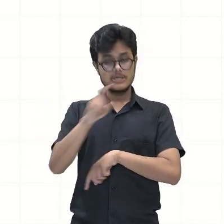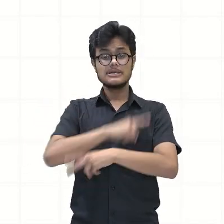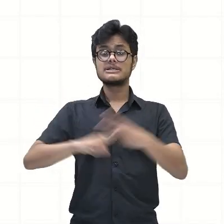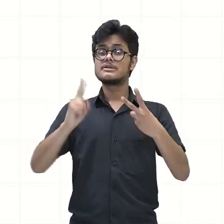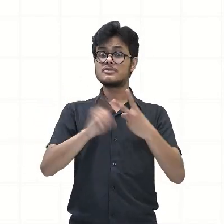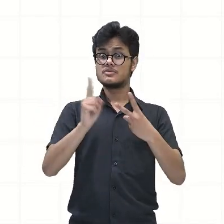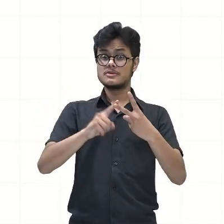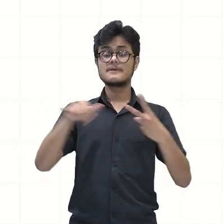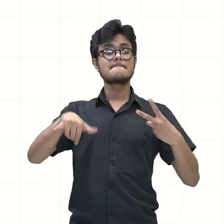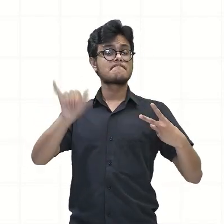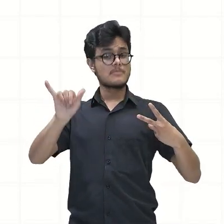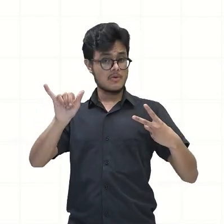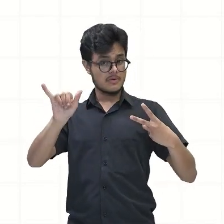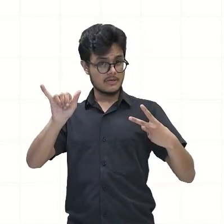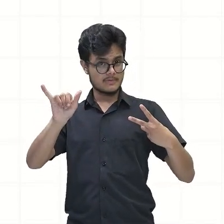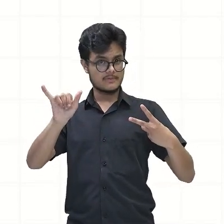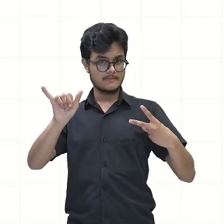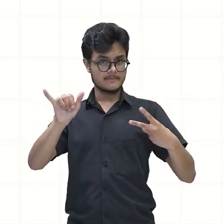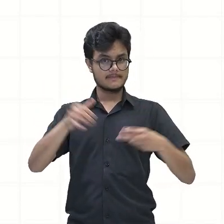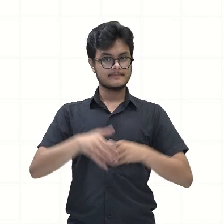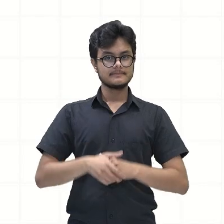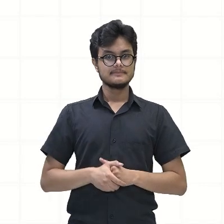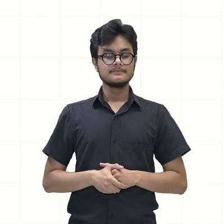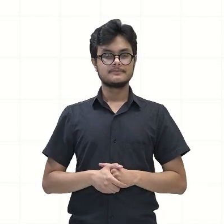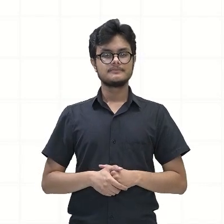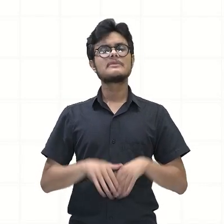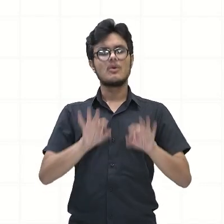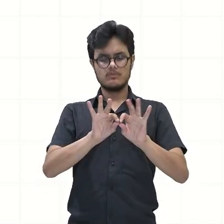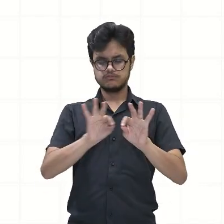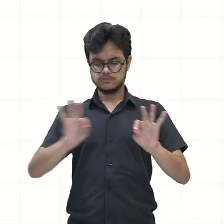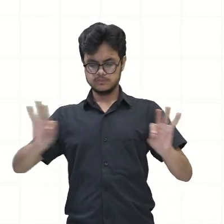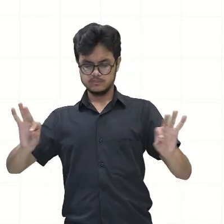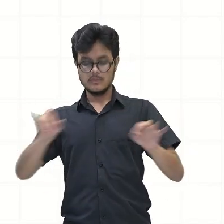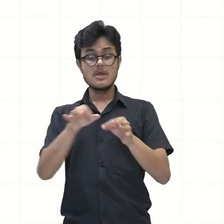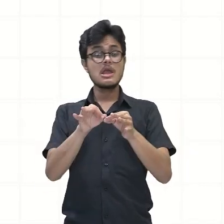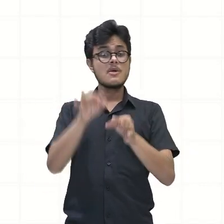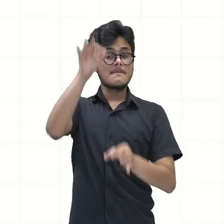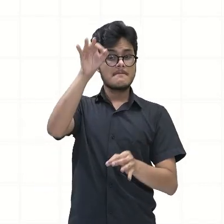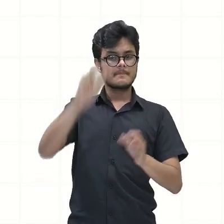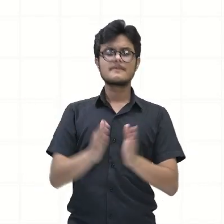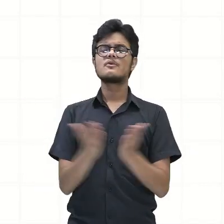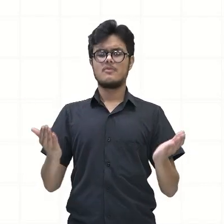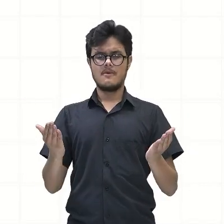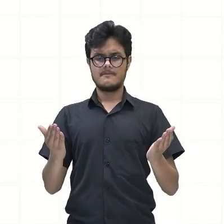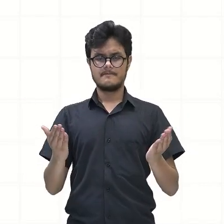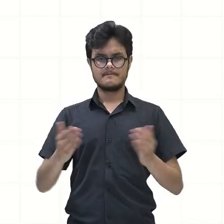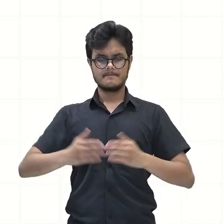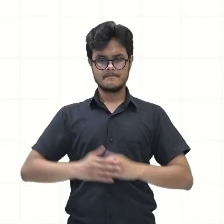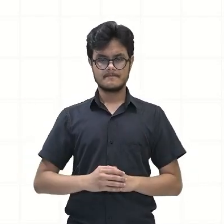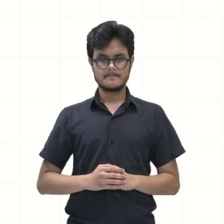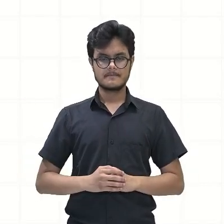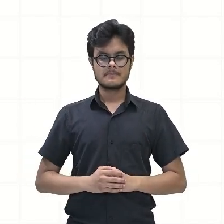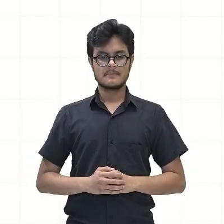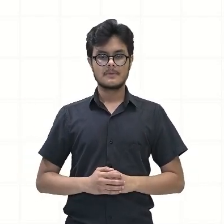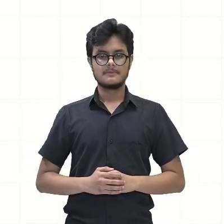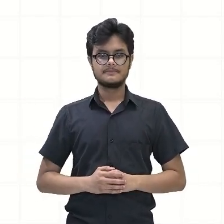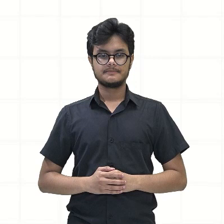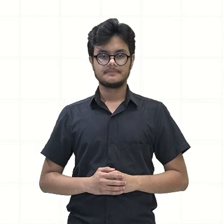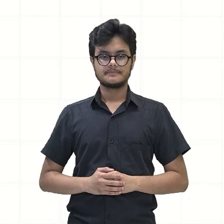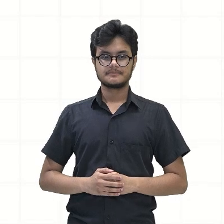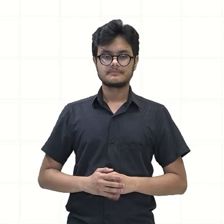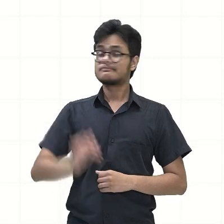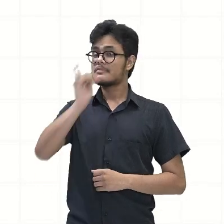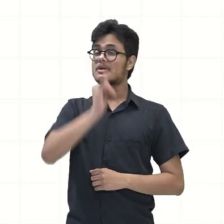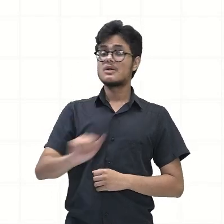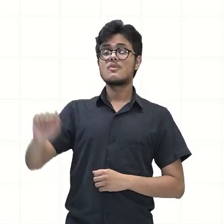número representa a posição do ponto em relação ao eixo Y. Então, se eu pegar aqui o